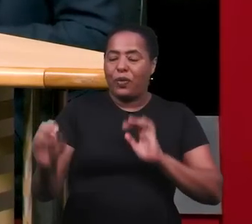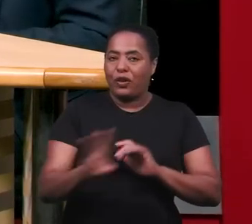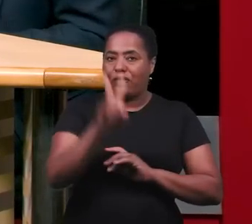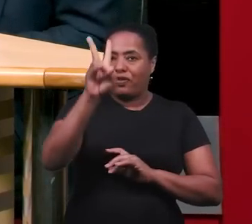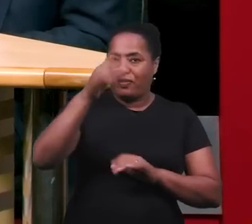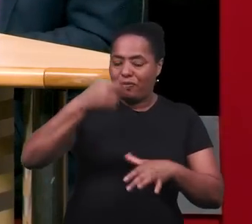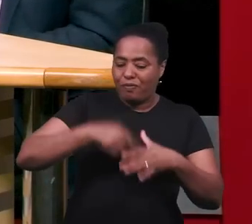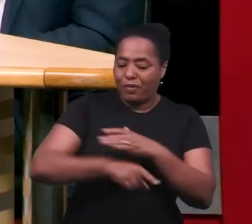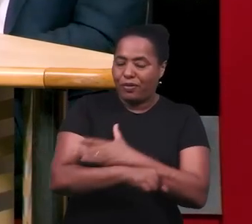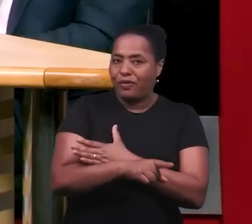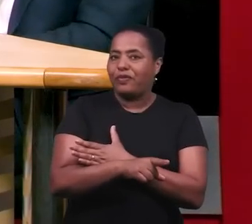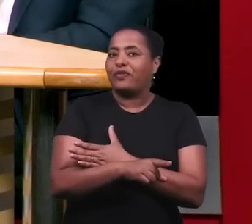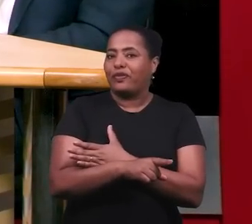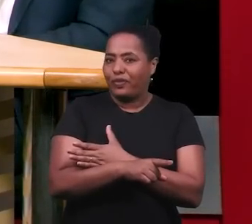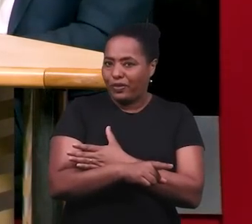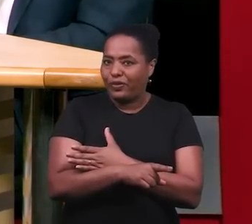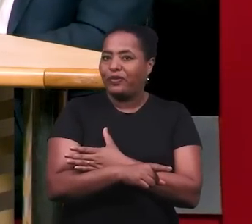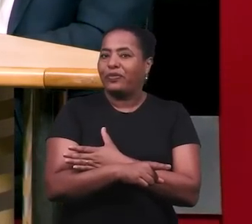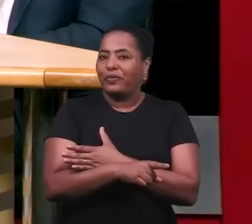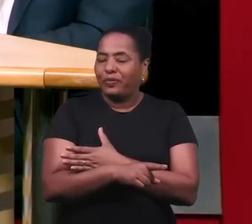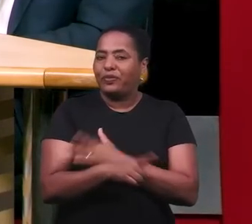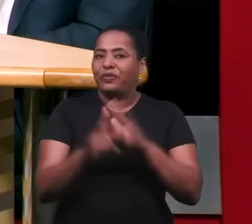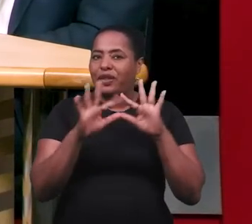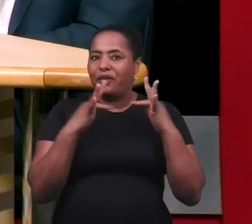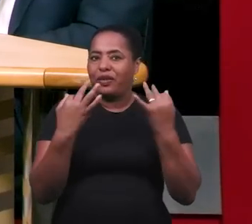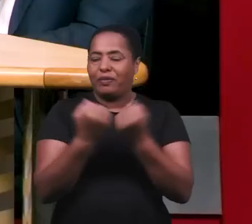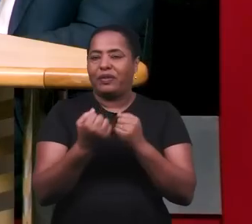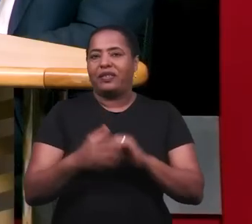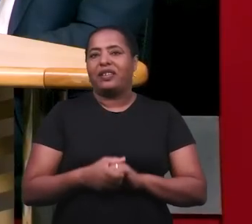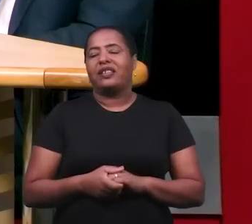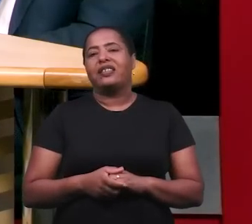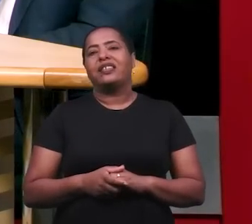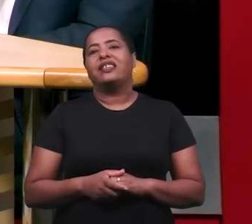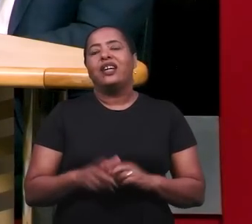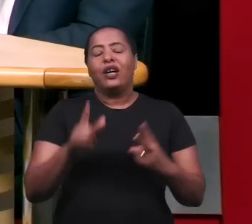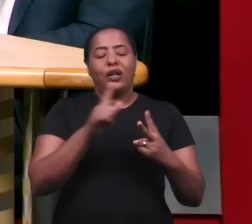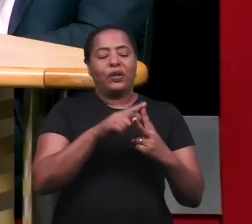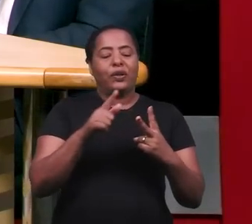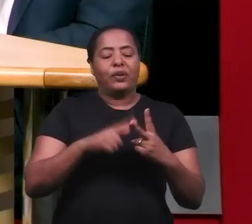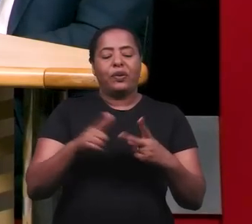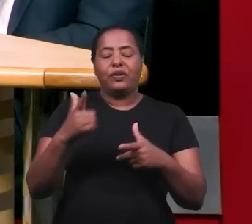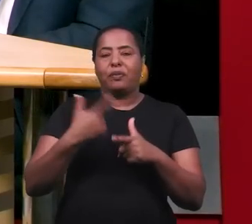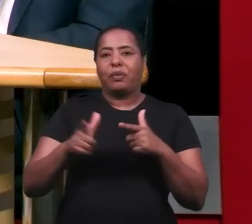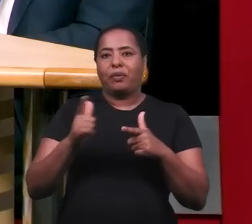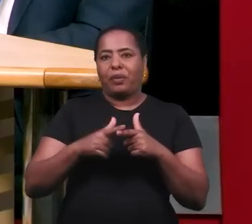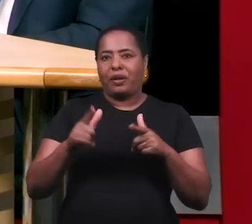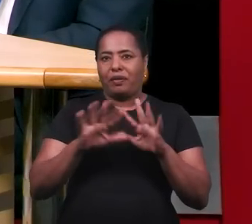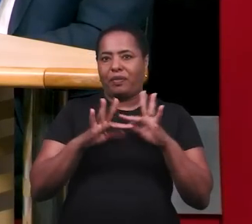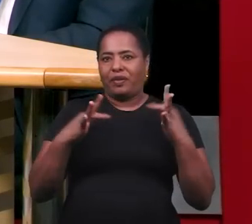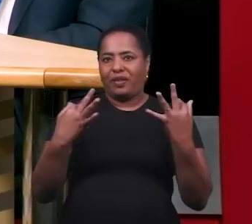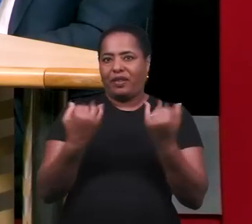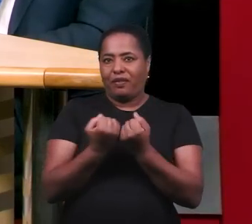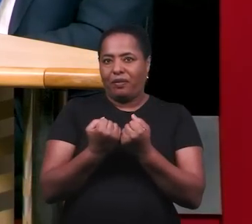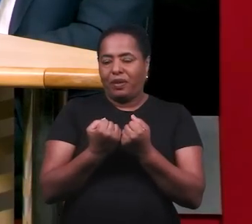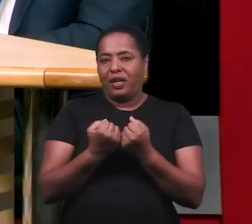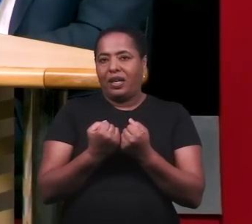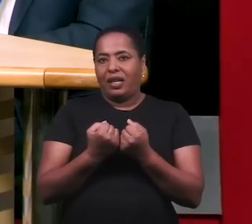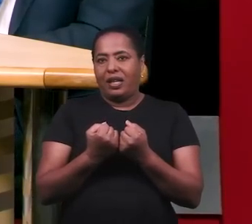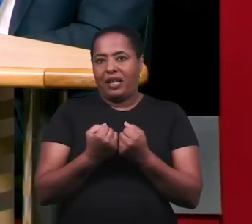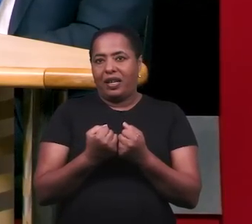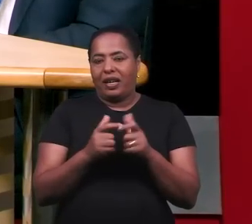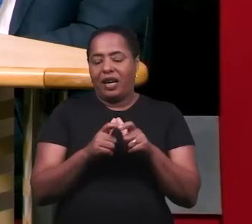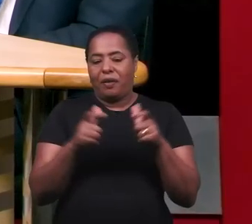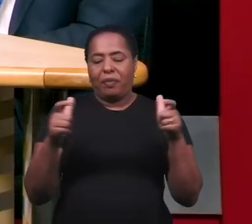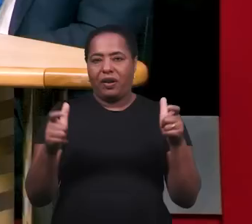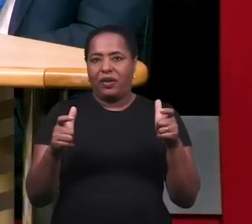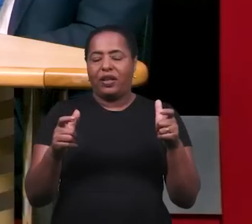o texto aqui traz uma riqueza profunda de conselhos para a família. Eu acho que grandes problemas na família, não de todos, mas